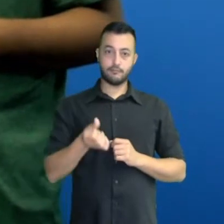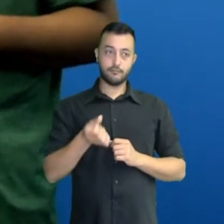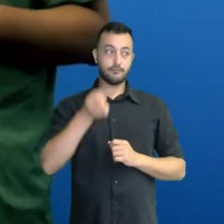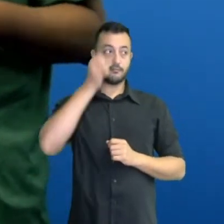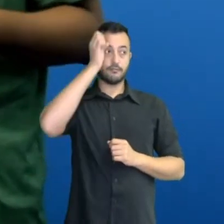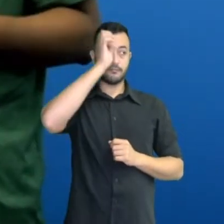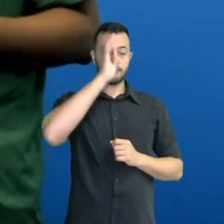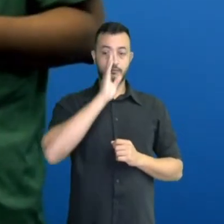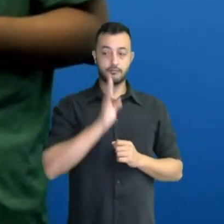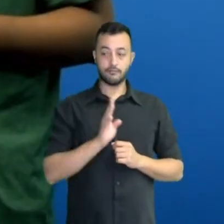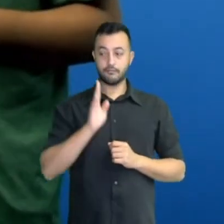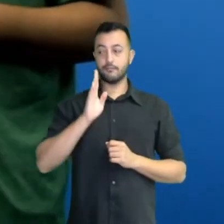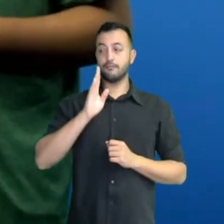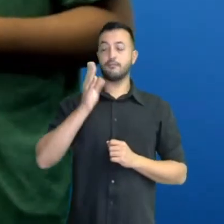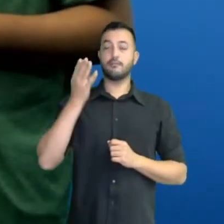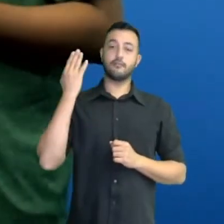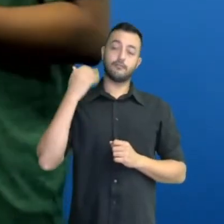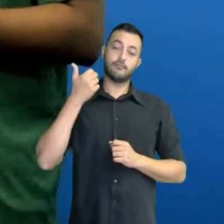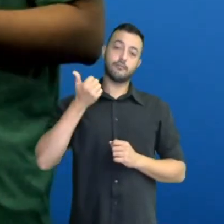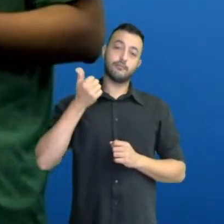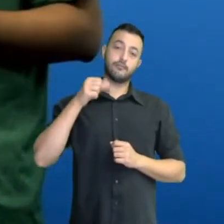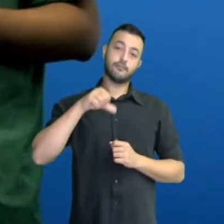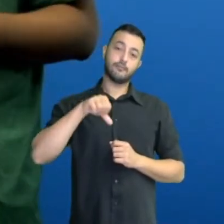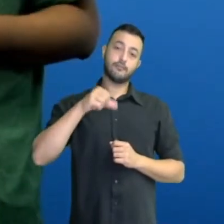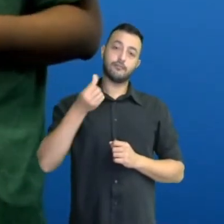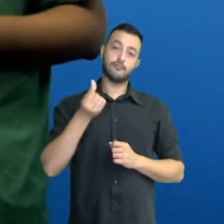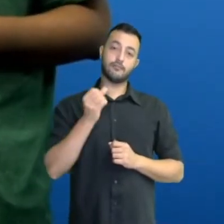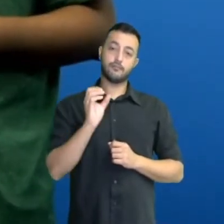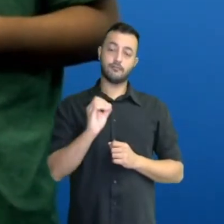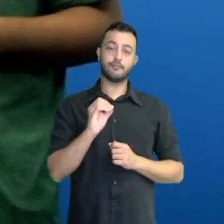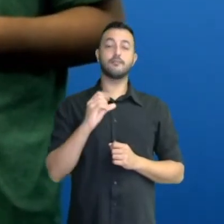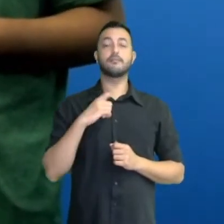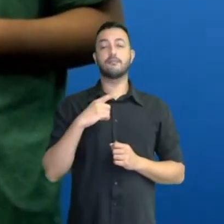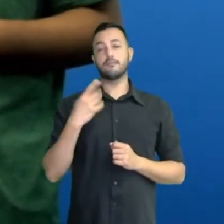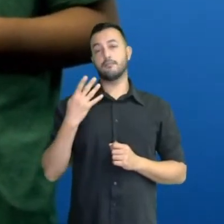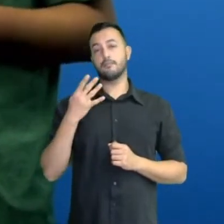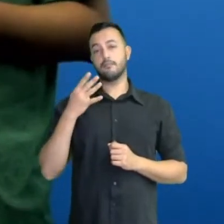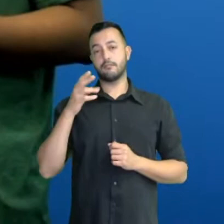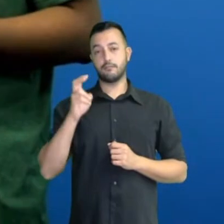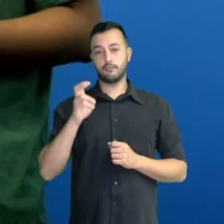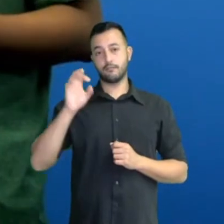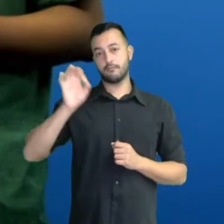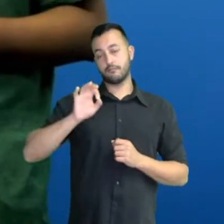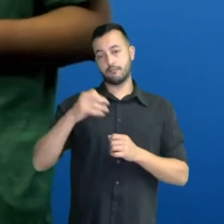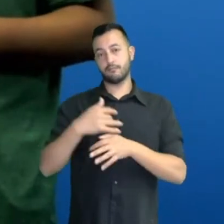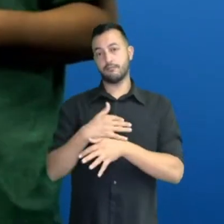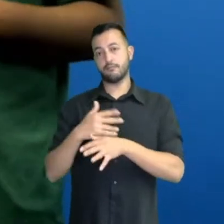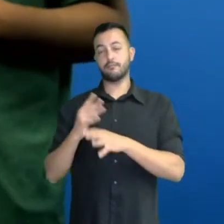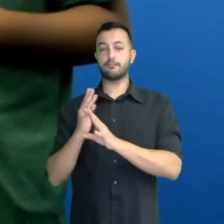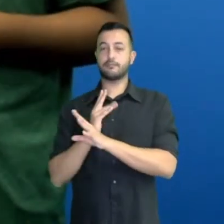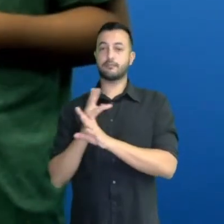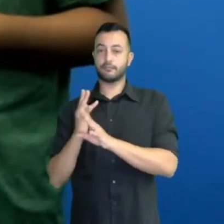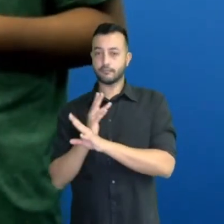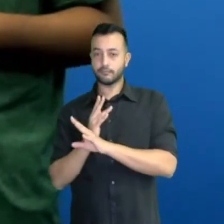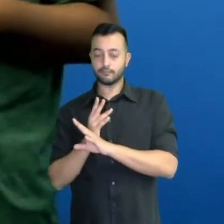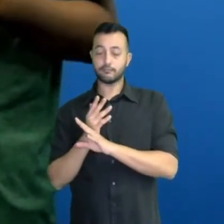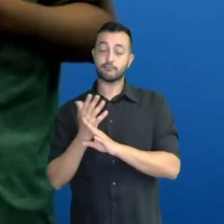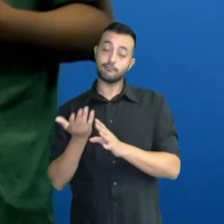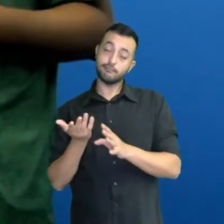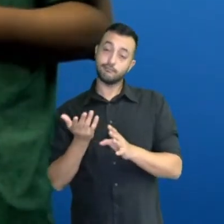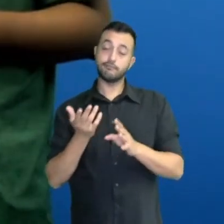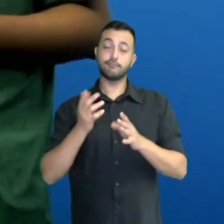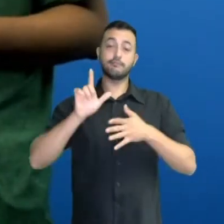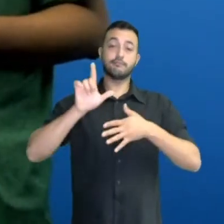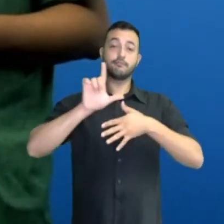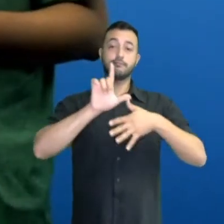Brasil, em 1960, tinha 45% da sua população urbana, morando nas cidades, quando a média na